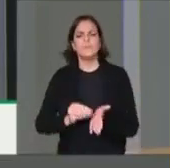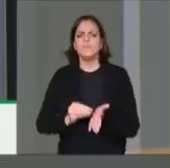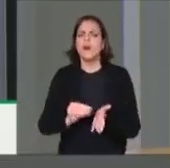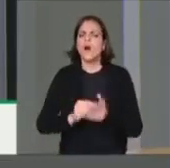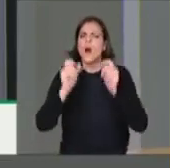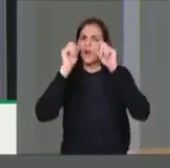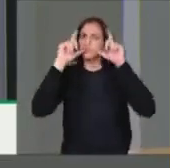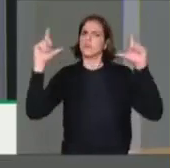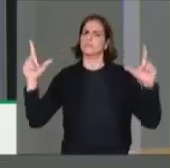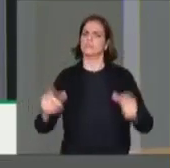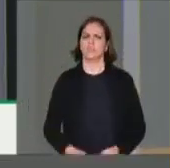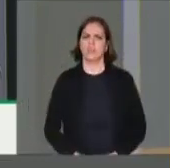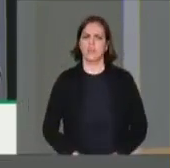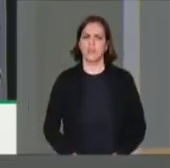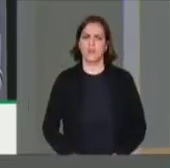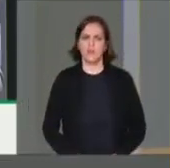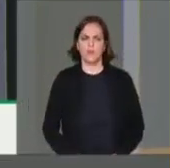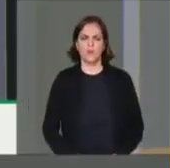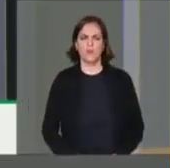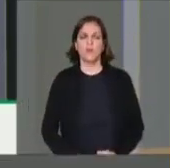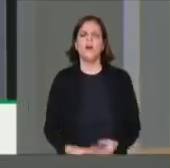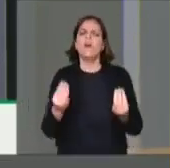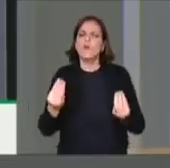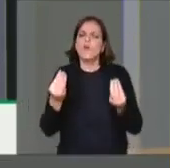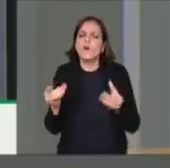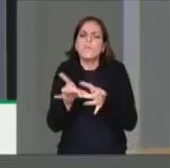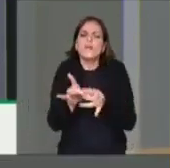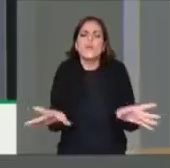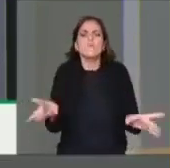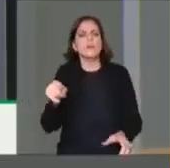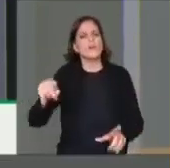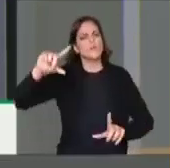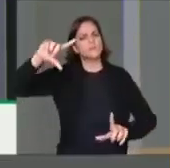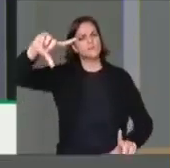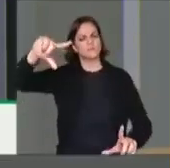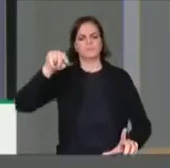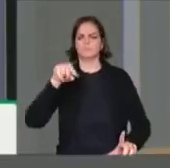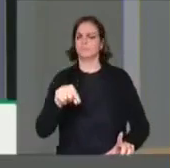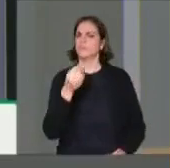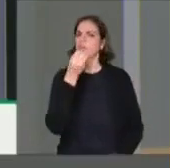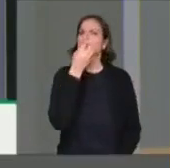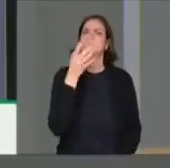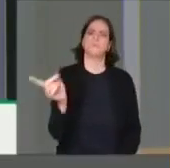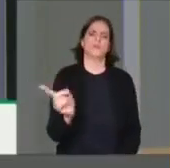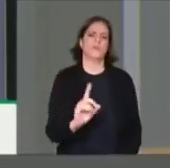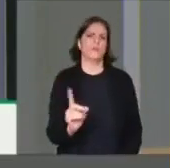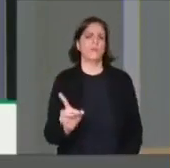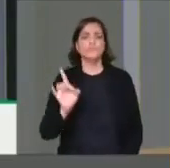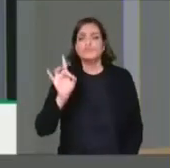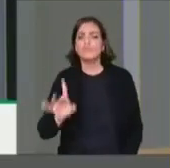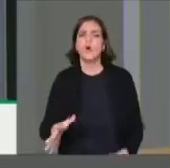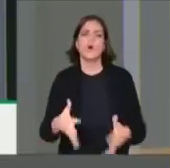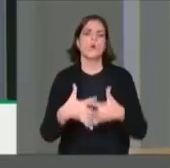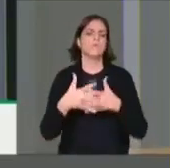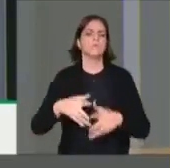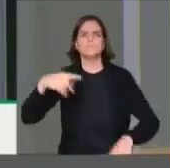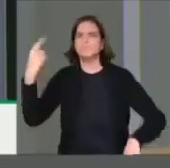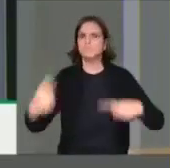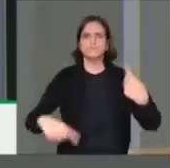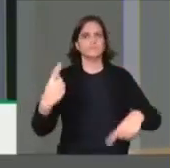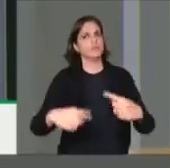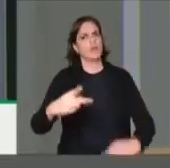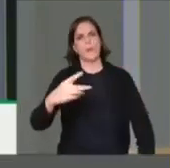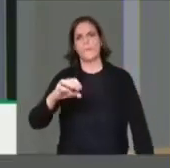que autorizou de forma errada a exposição de um cartaz que não produziu nada mais além de polêmica.